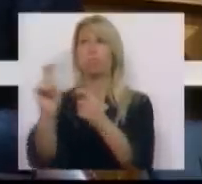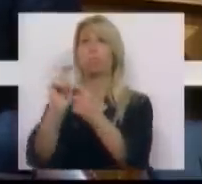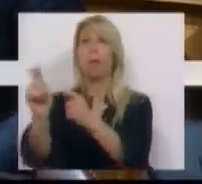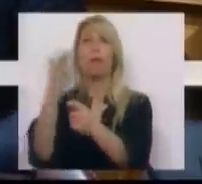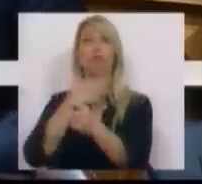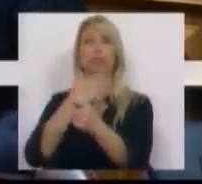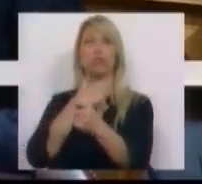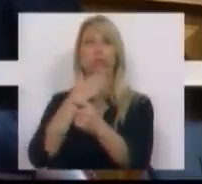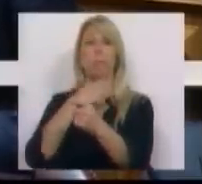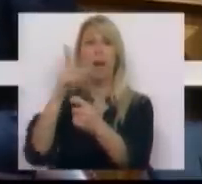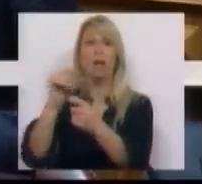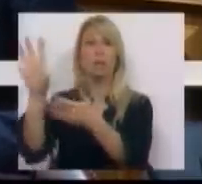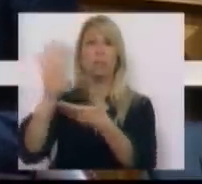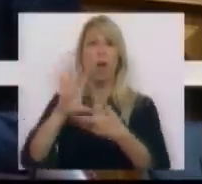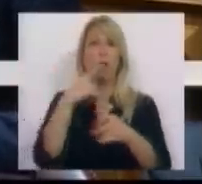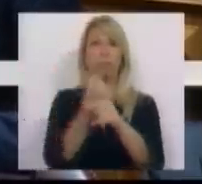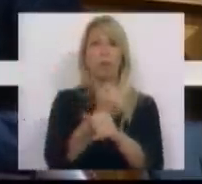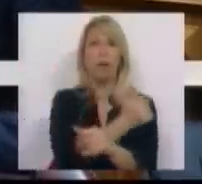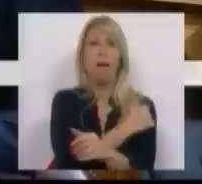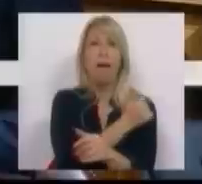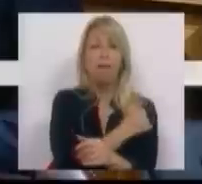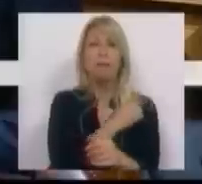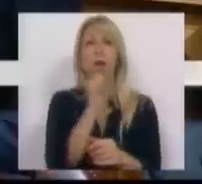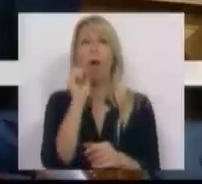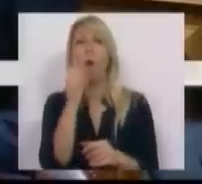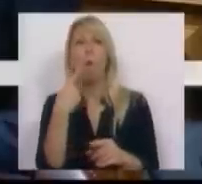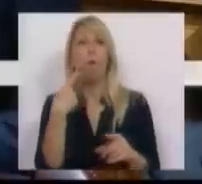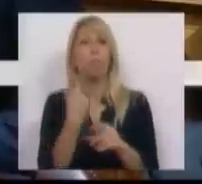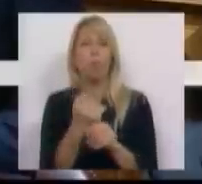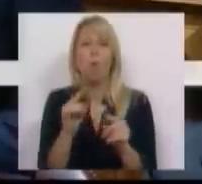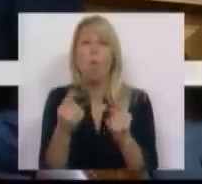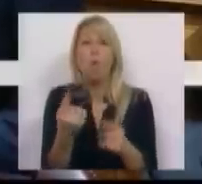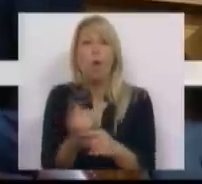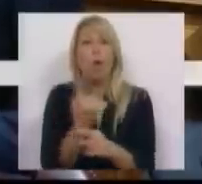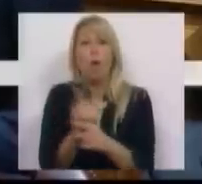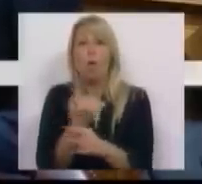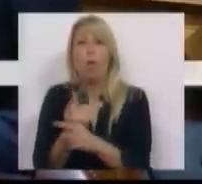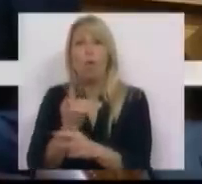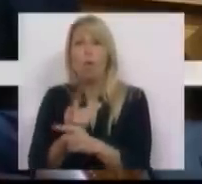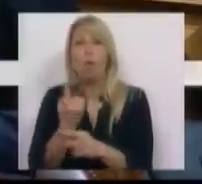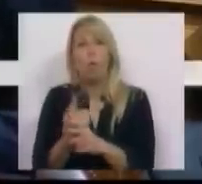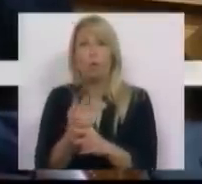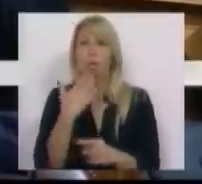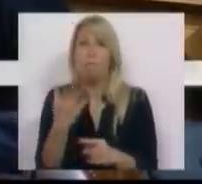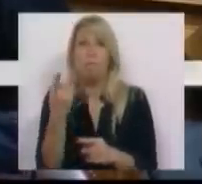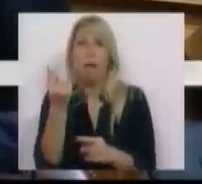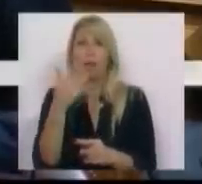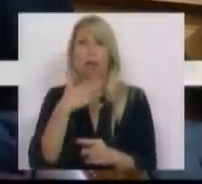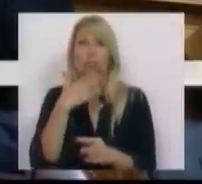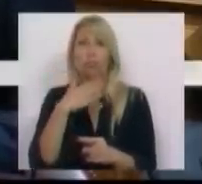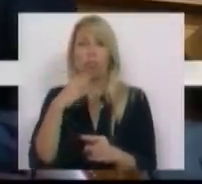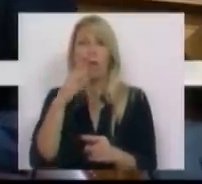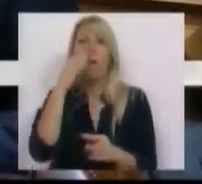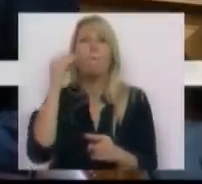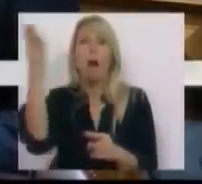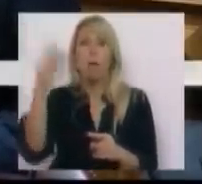com habitação ou com a compra de outros bens de utilização pessoal junto dos bancos. E foram os pais, que